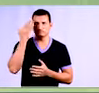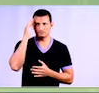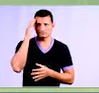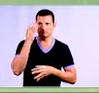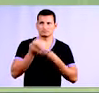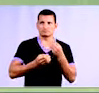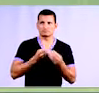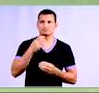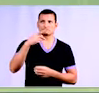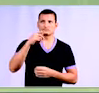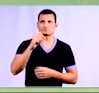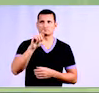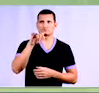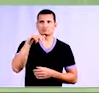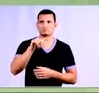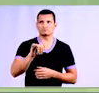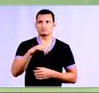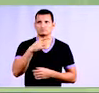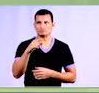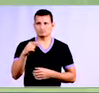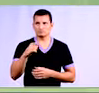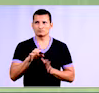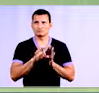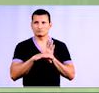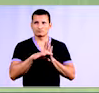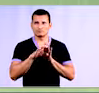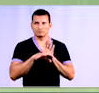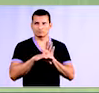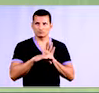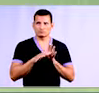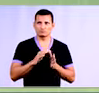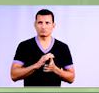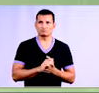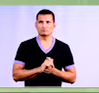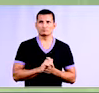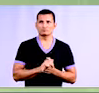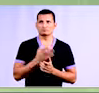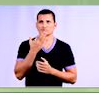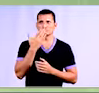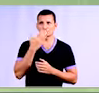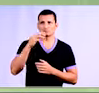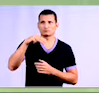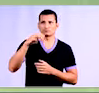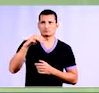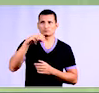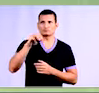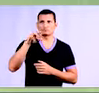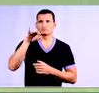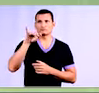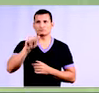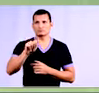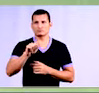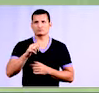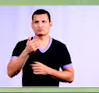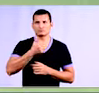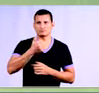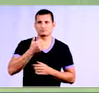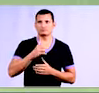a paginação, vamos conceituar os tipos de memória.